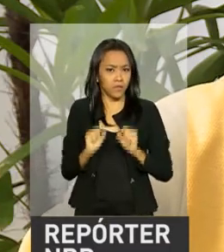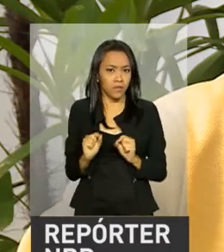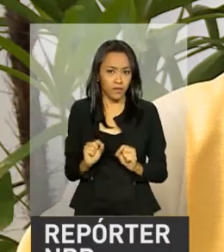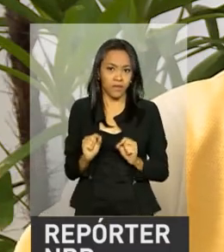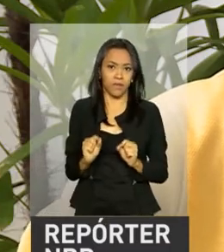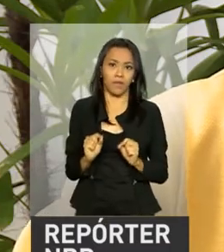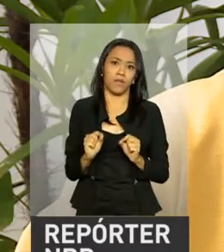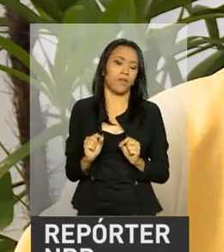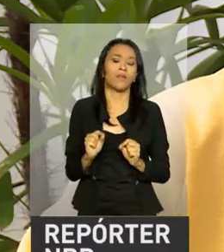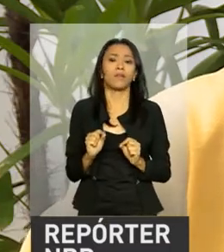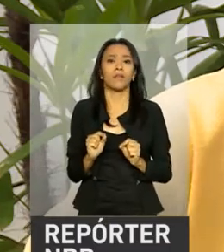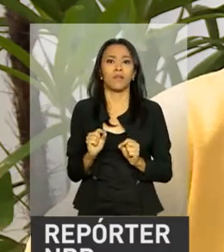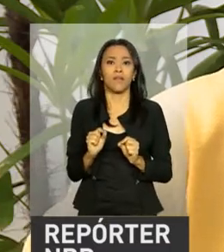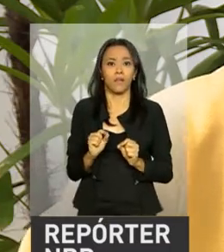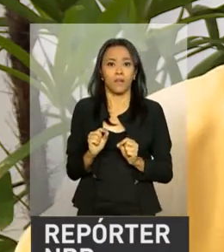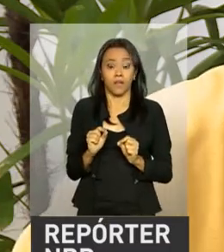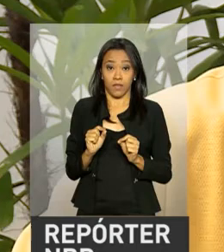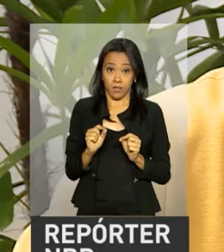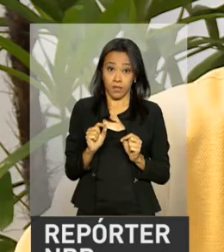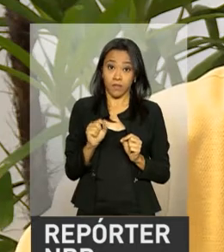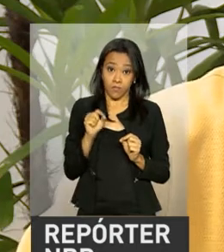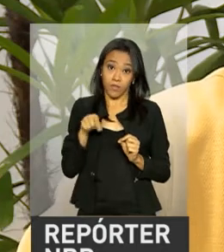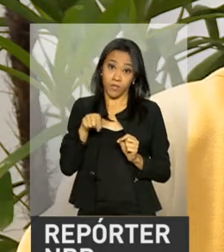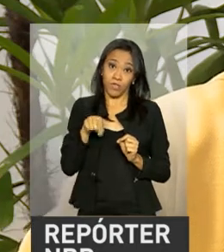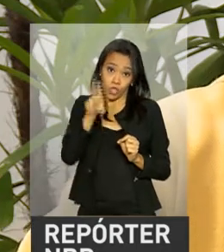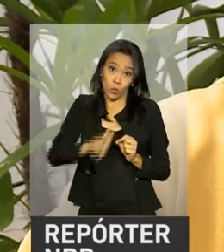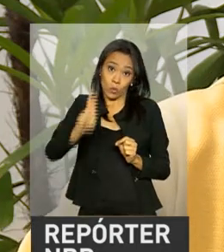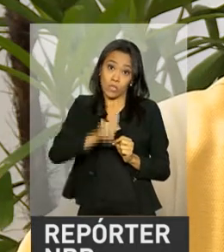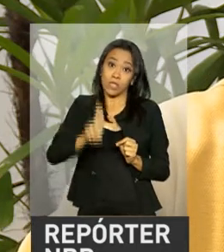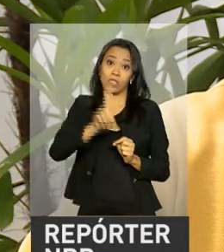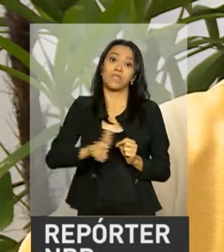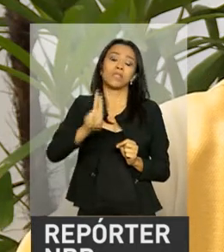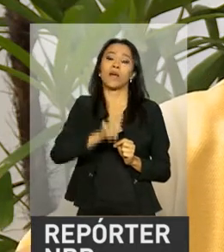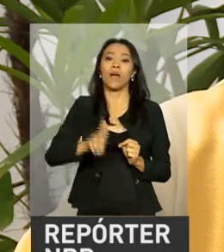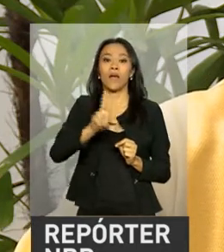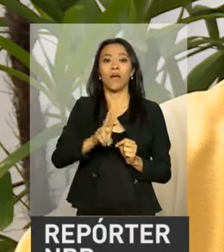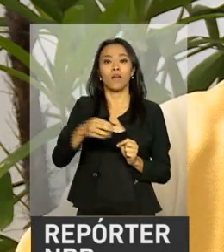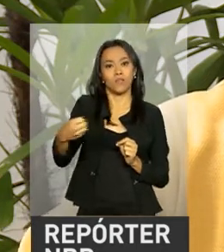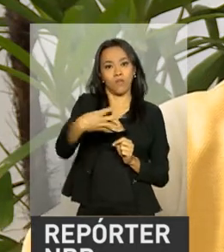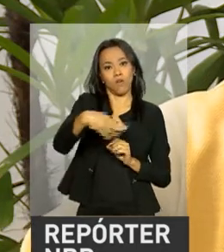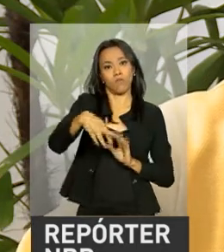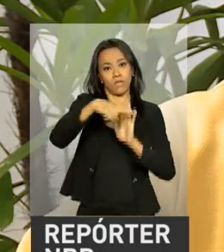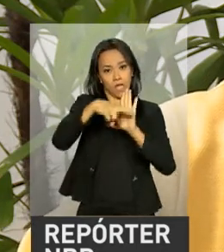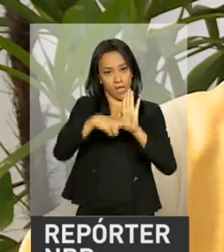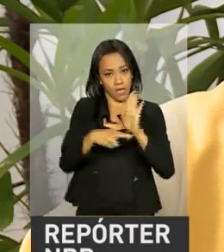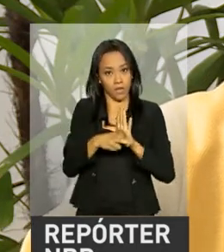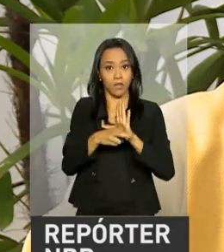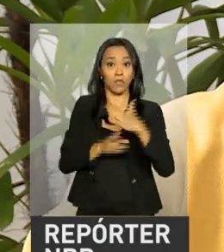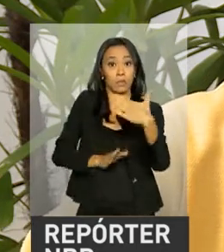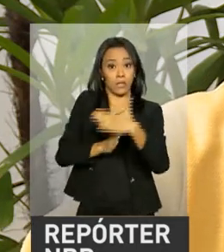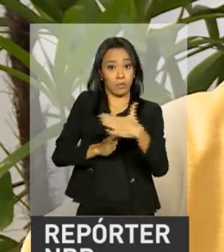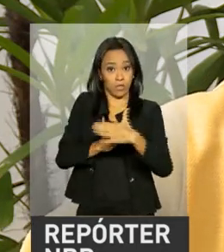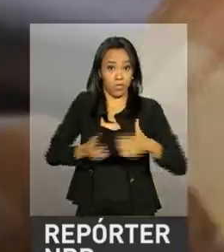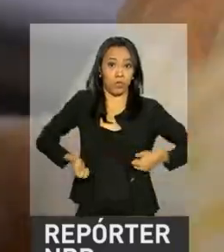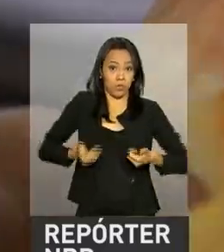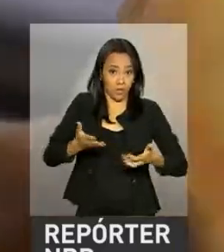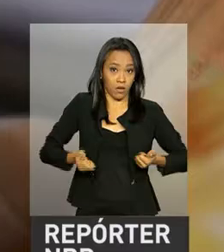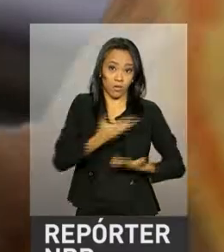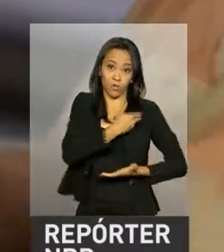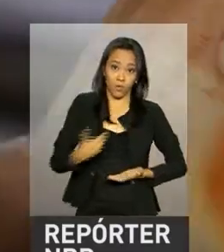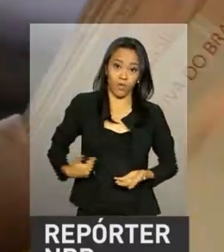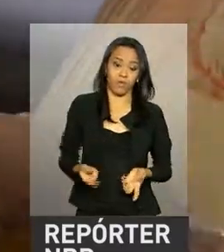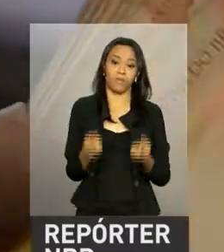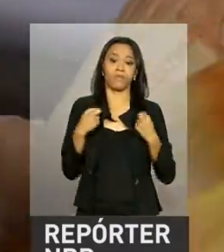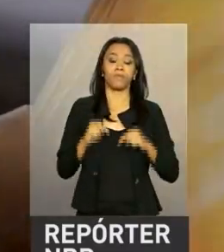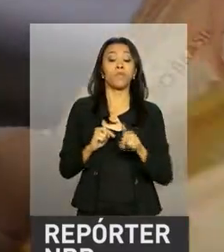da contagem do prazo da aplicação no limite do teto há um conjunto das despesas correntes o orçamento